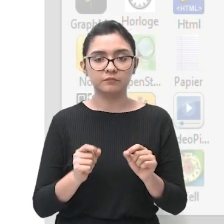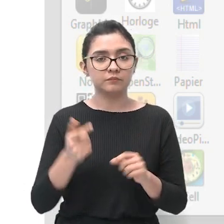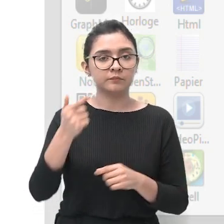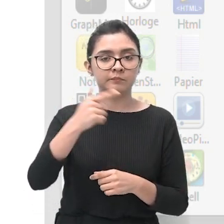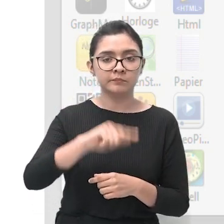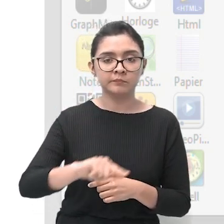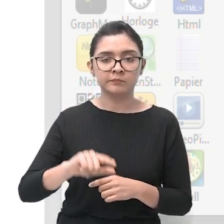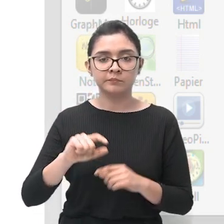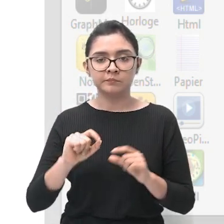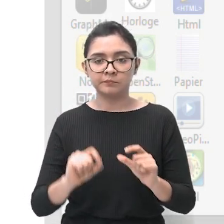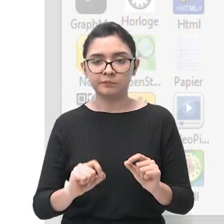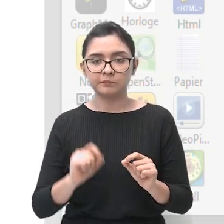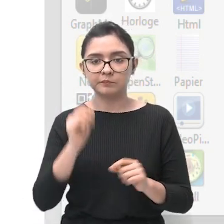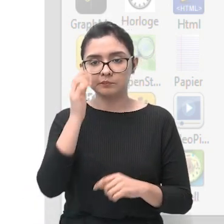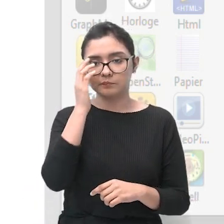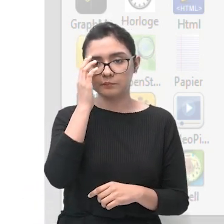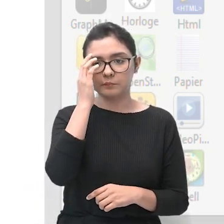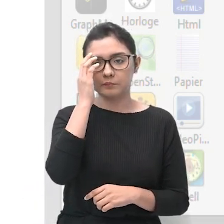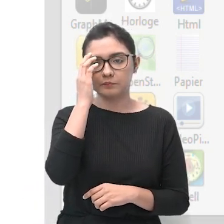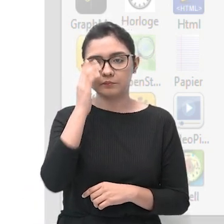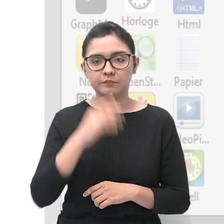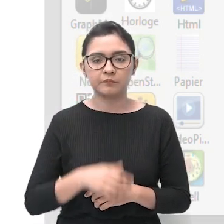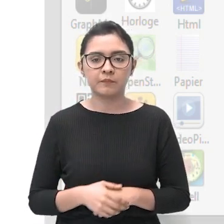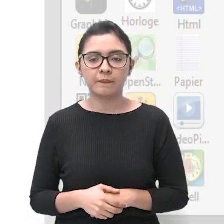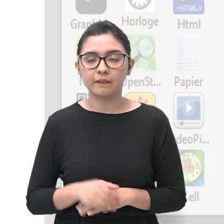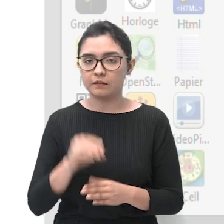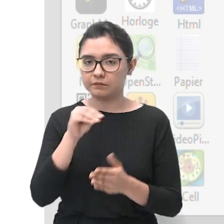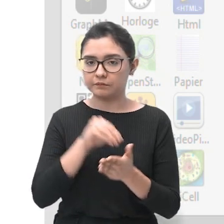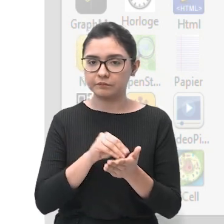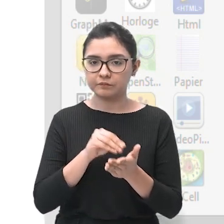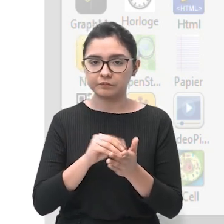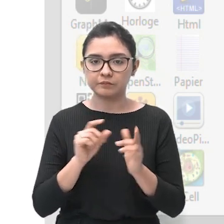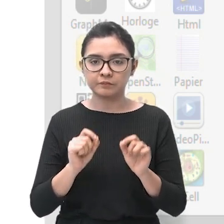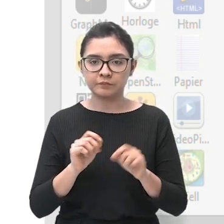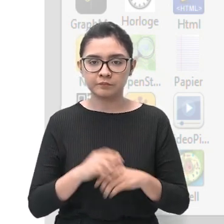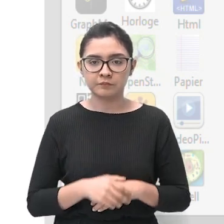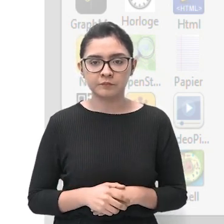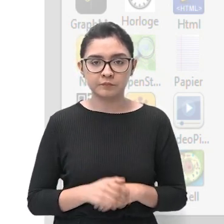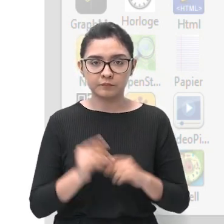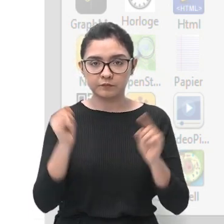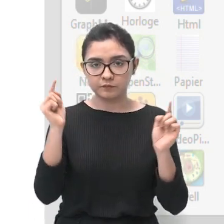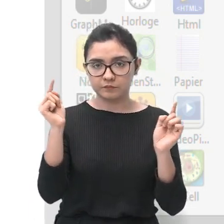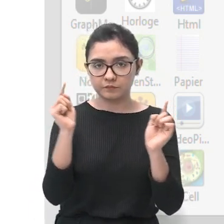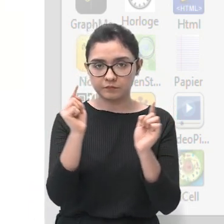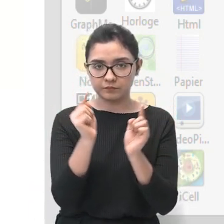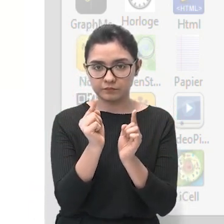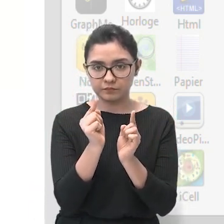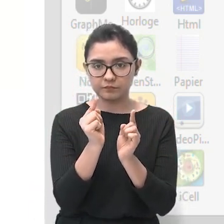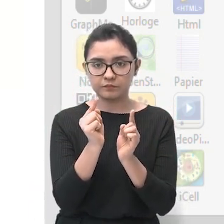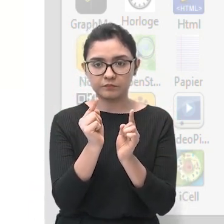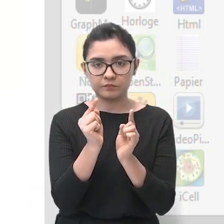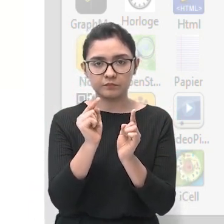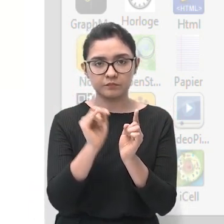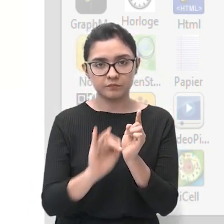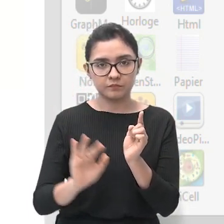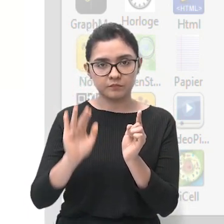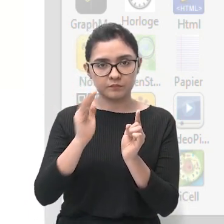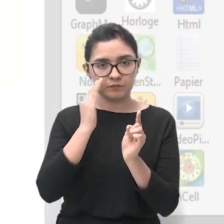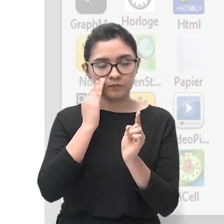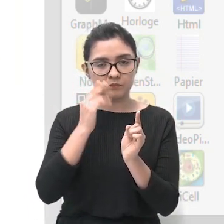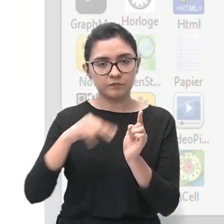mesmo com o outro lado que está faltando. Vamos pegar aqui, vou diminuir mais a régua para facilitar aqui a